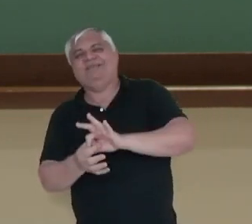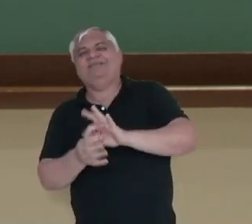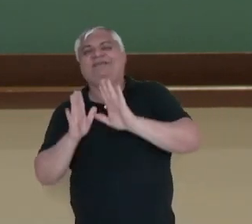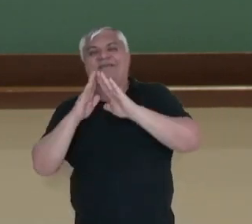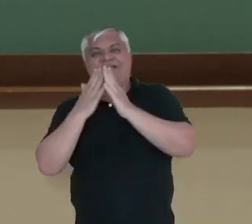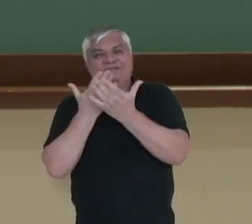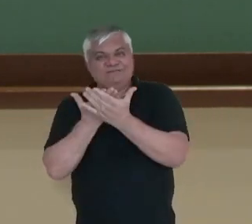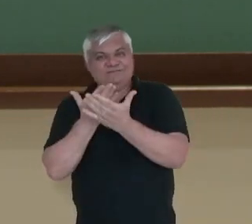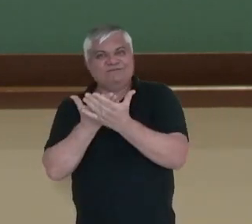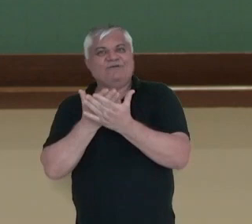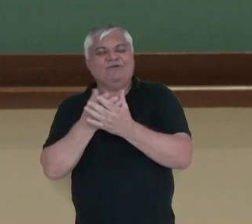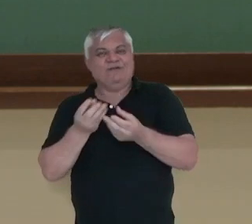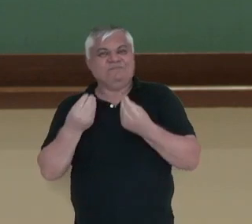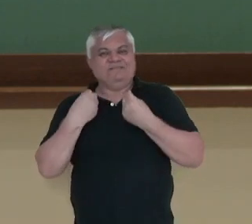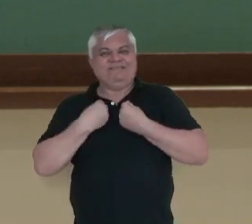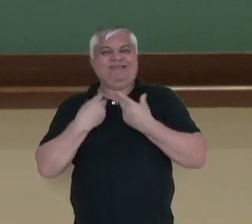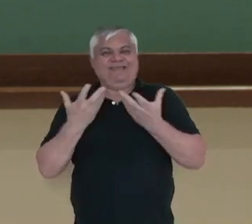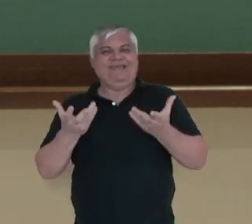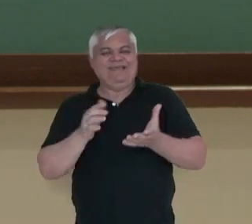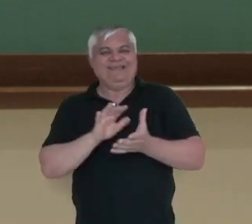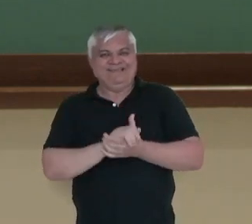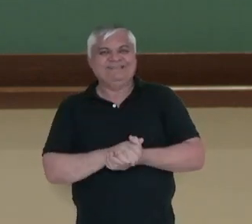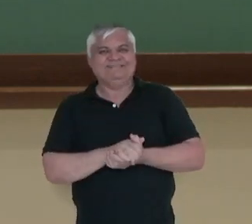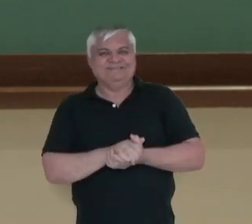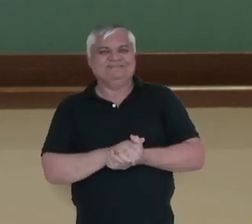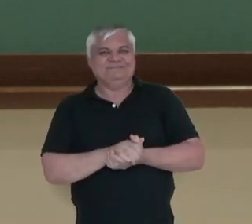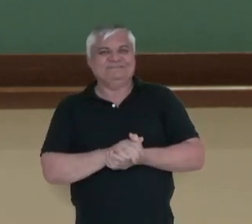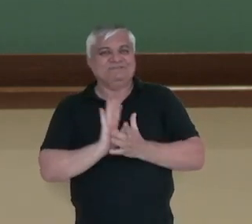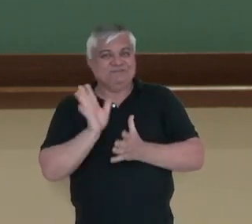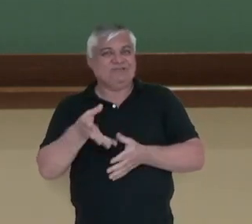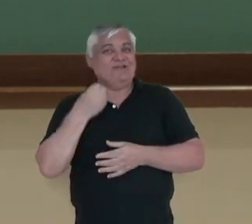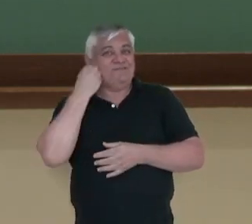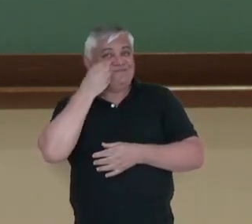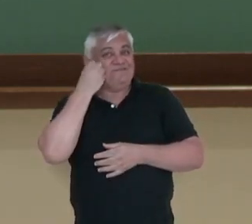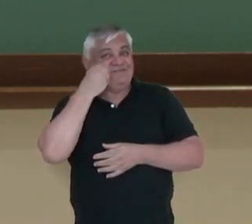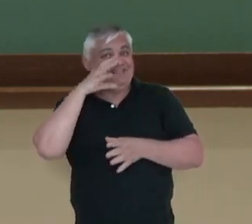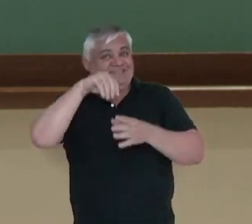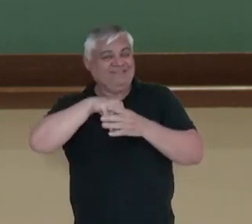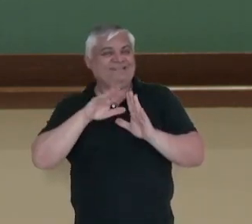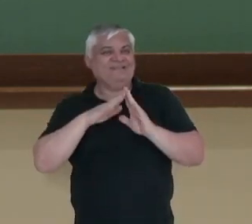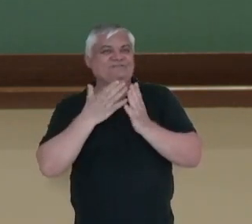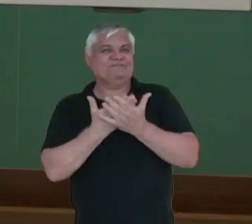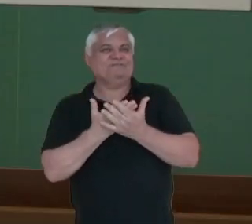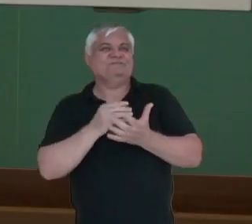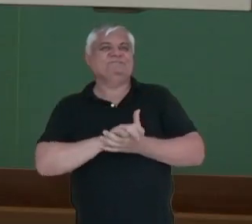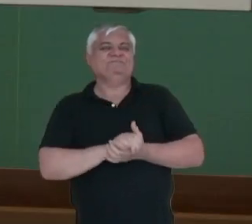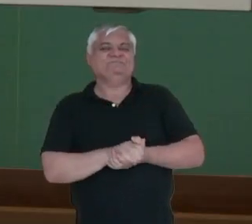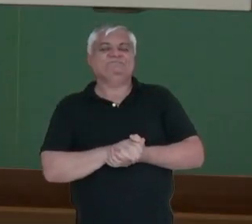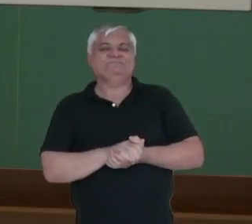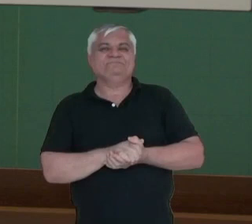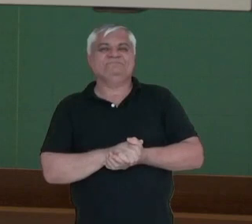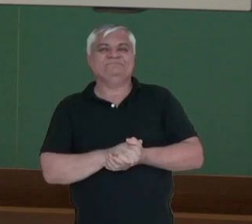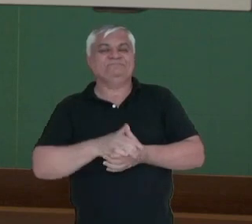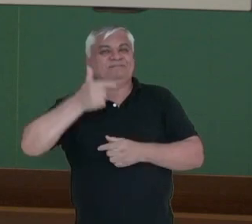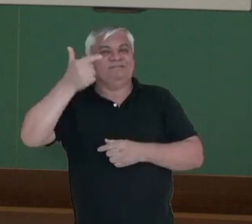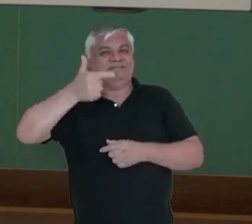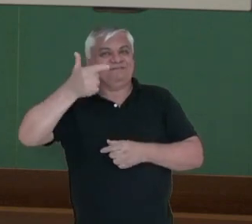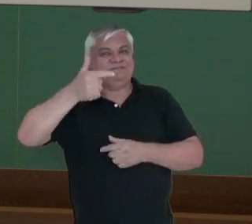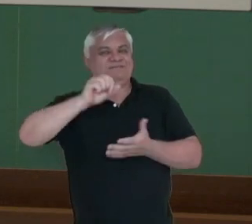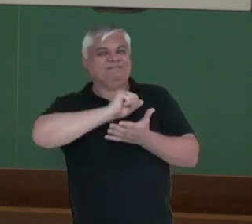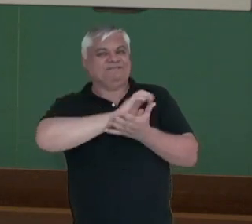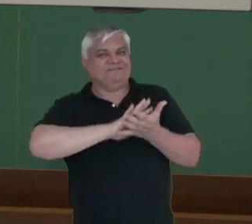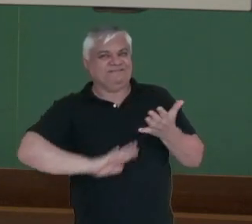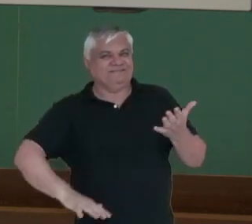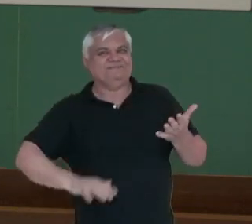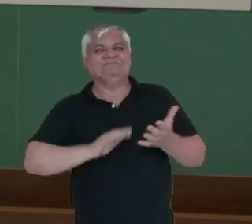escola me gera, o contexto vivenciado ali dentro da escola. Essa é a ideia, tá? Bom, vamos agora para a nossa